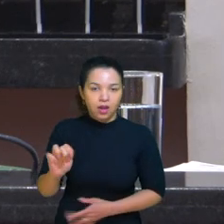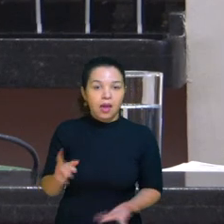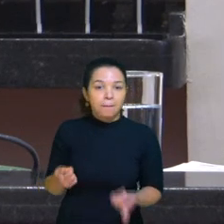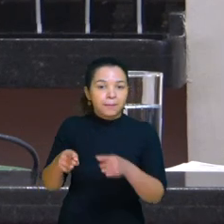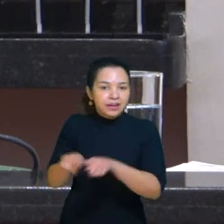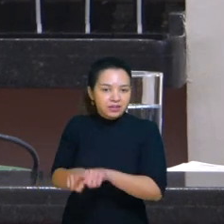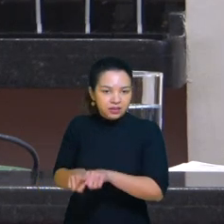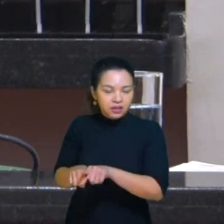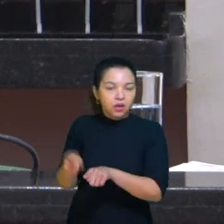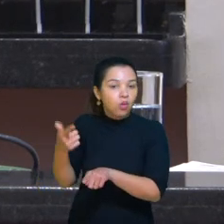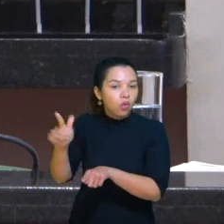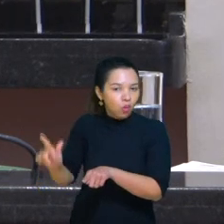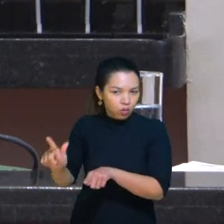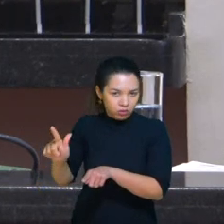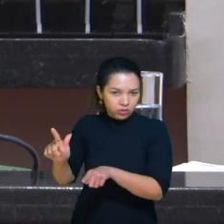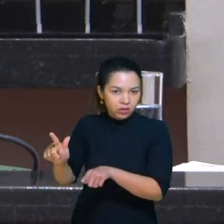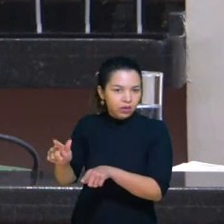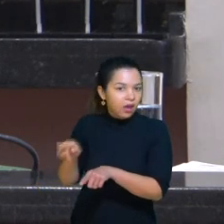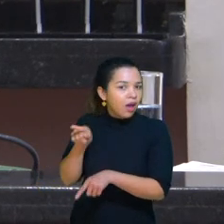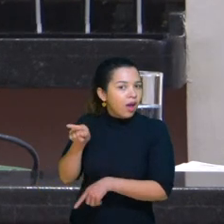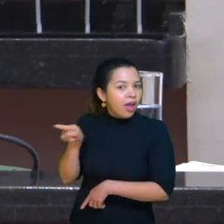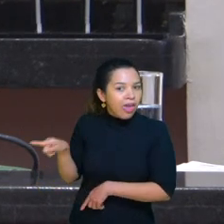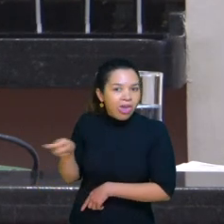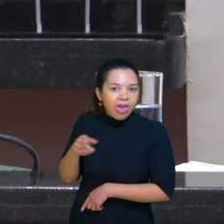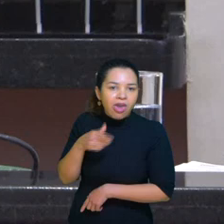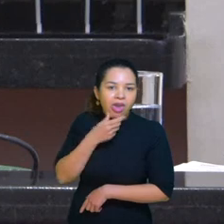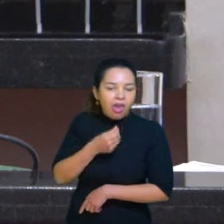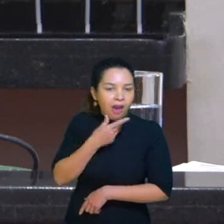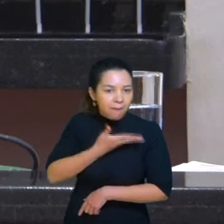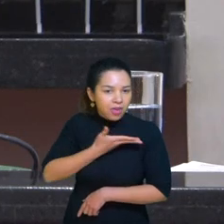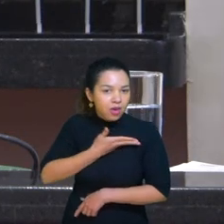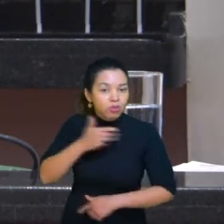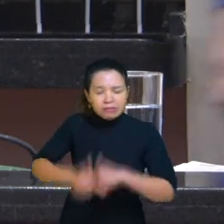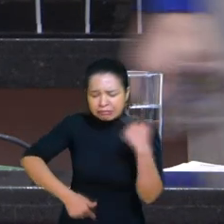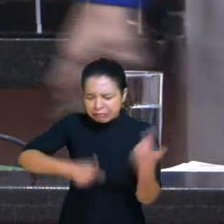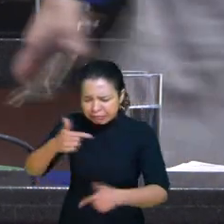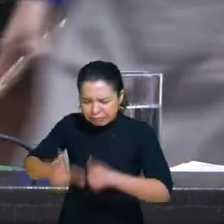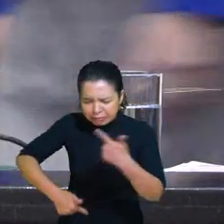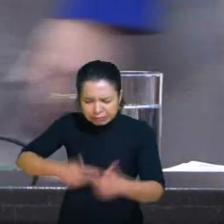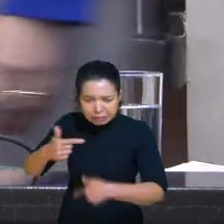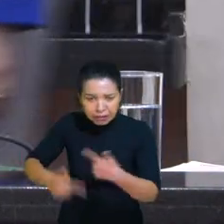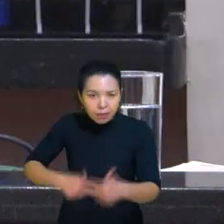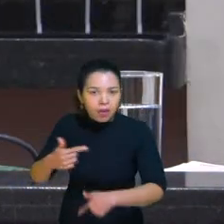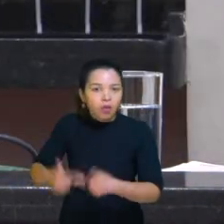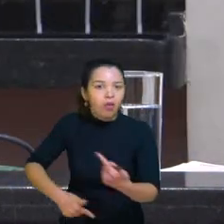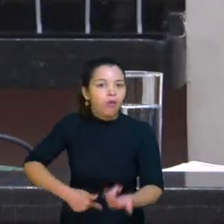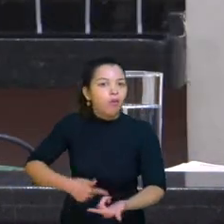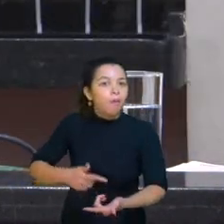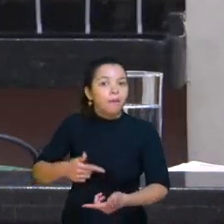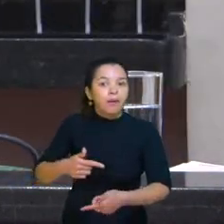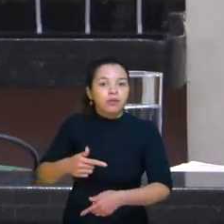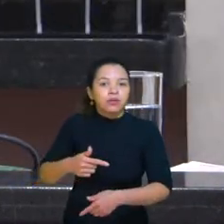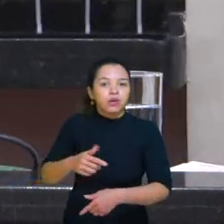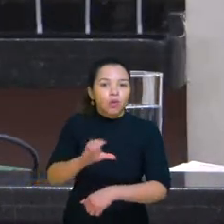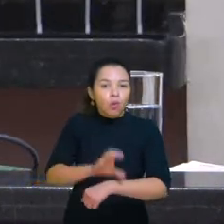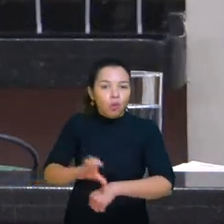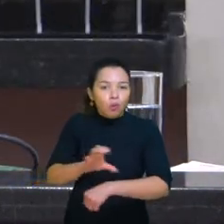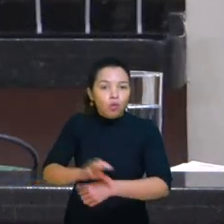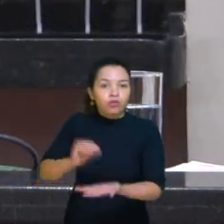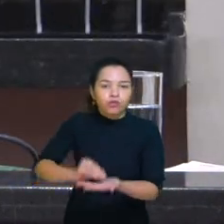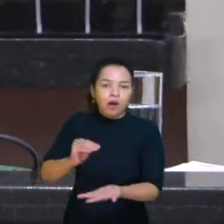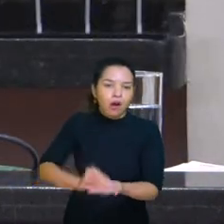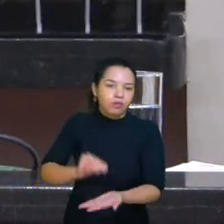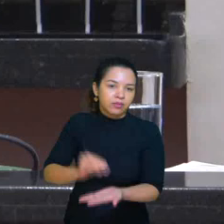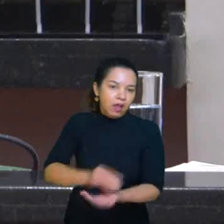ele trab coitado ELS trabalhou demais e nós não conseguimos o número de estudantes para fechar o curso Então por